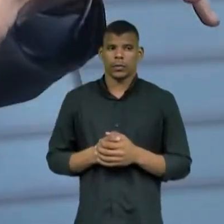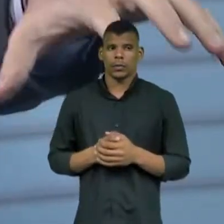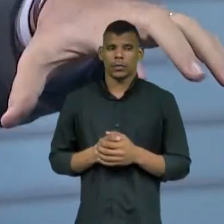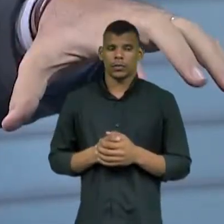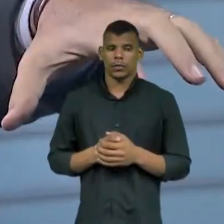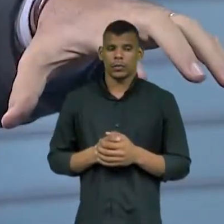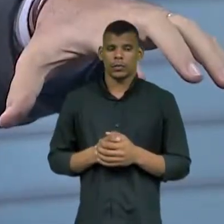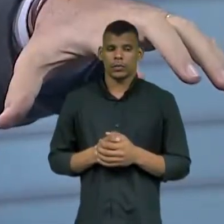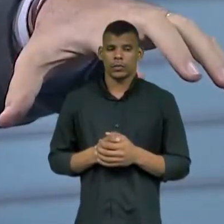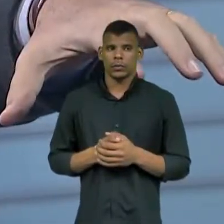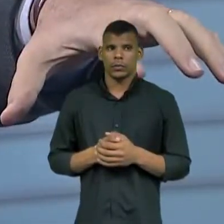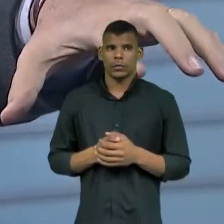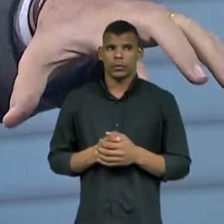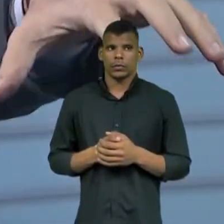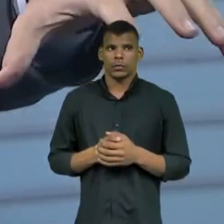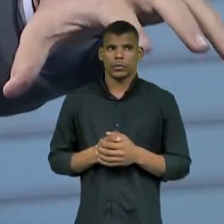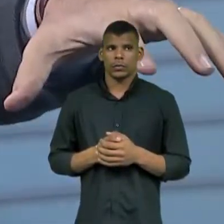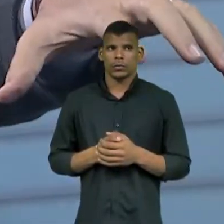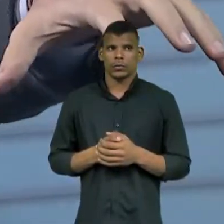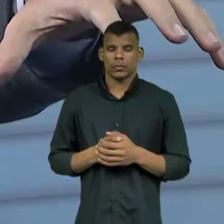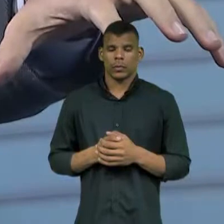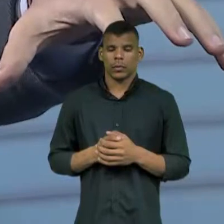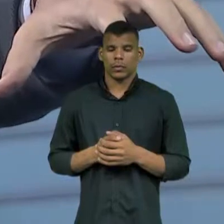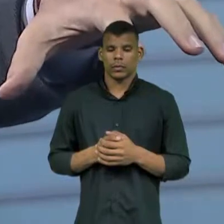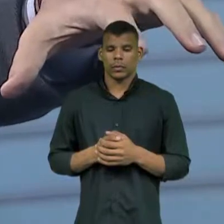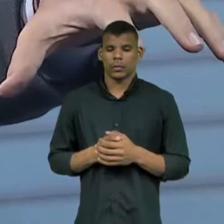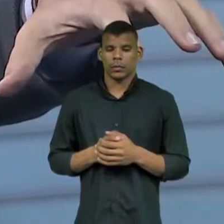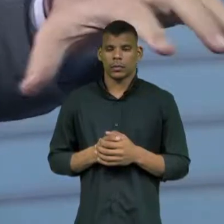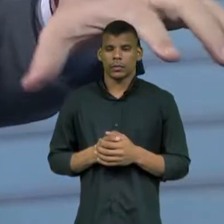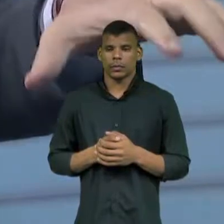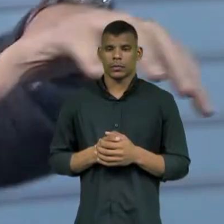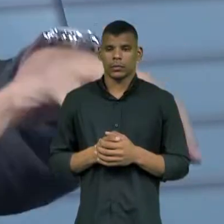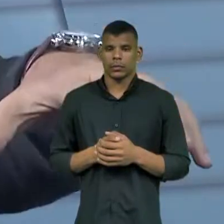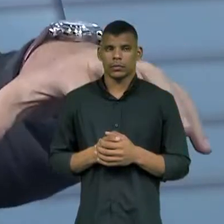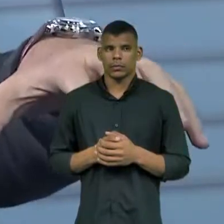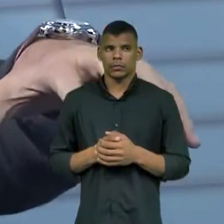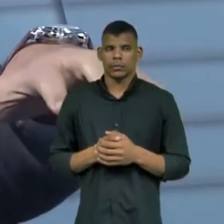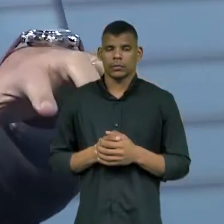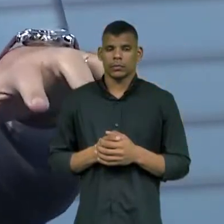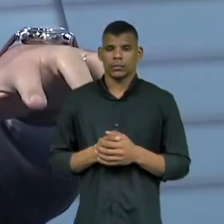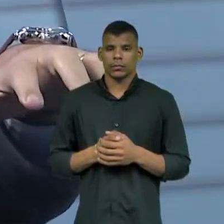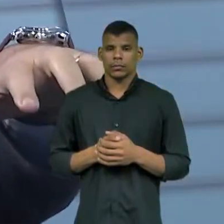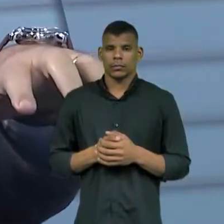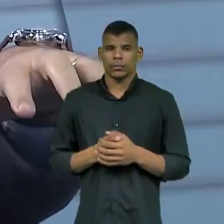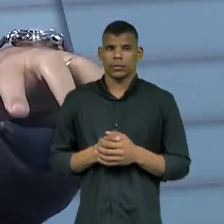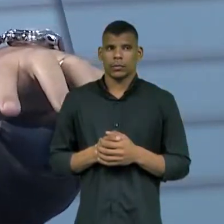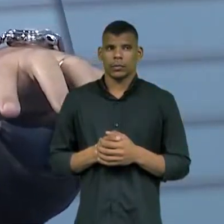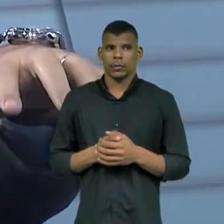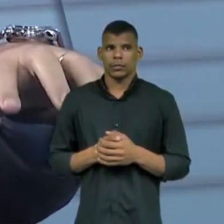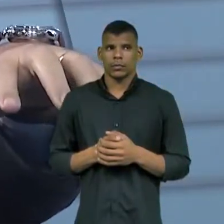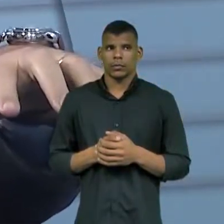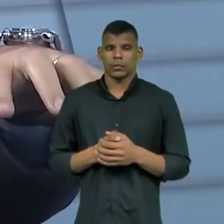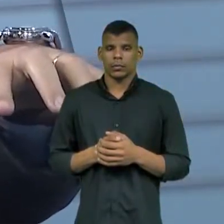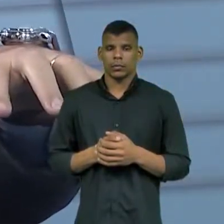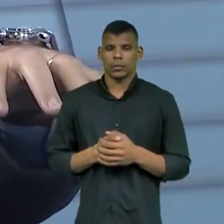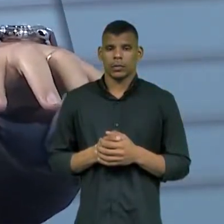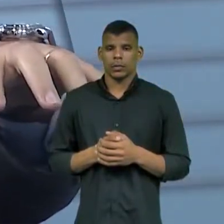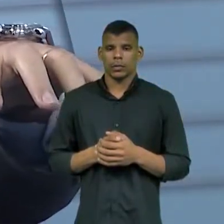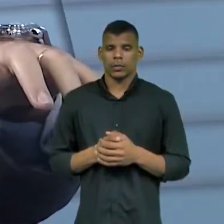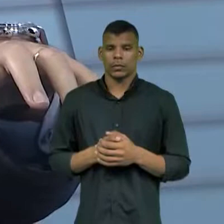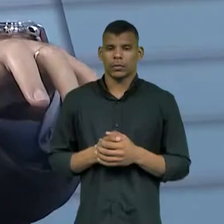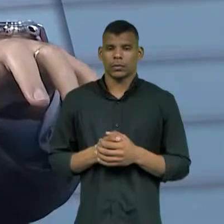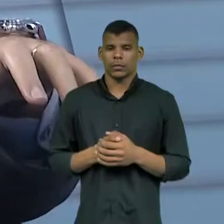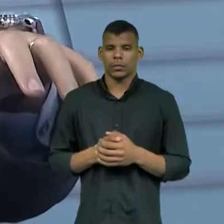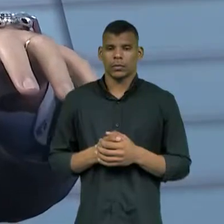estão produzindo, estão implantando parques eólicos offshore. Existe na Ásia, China